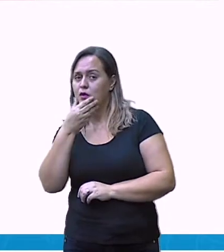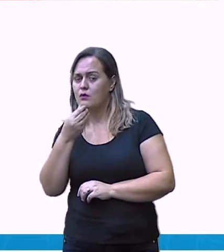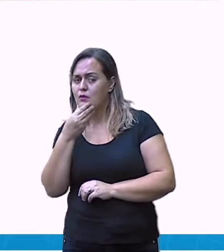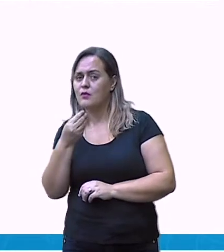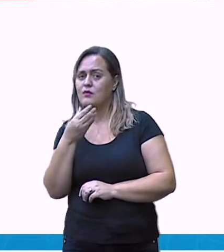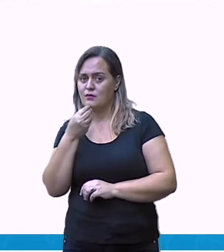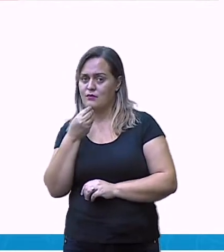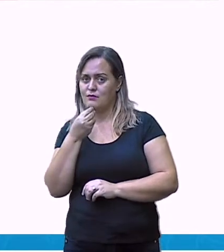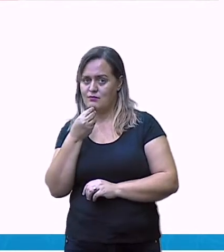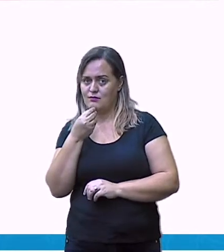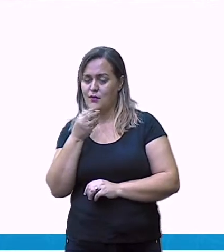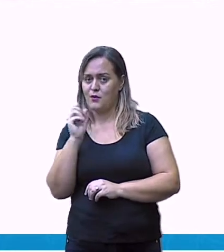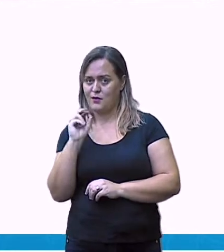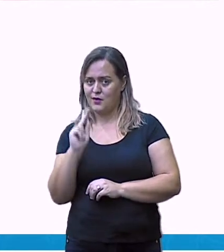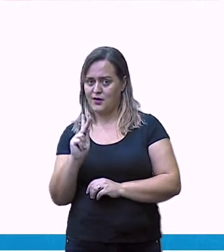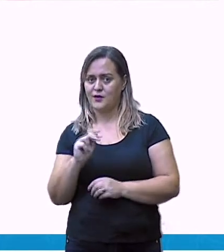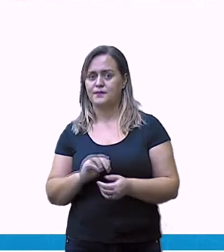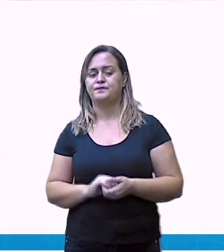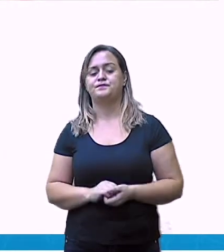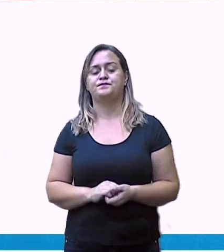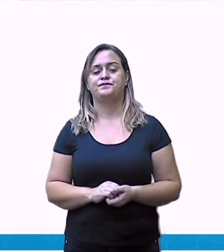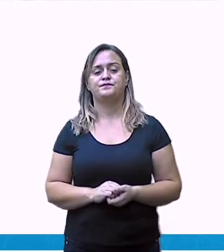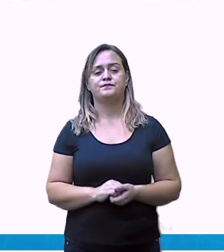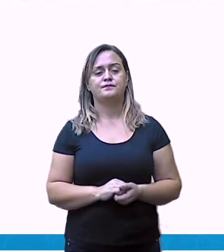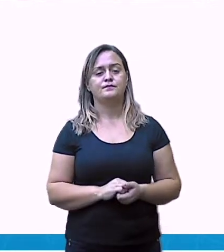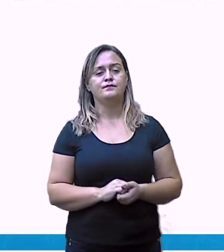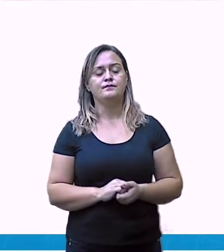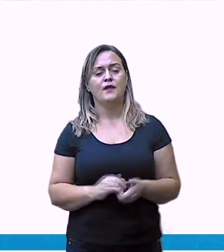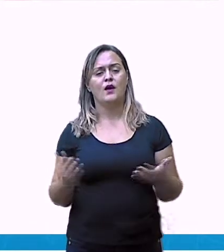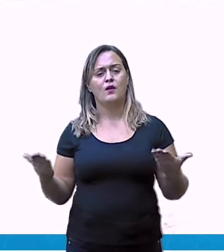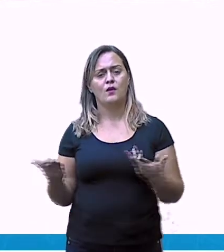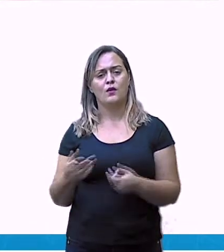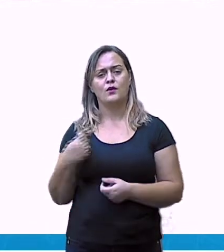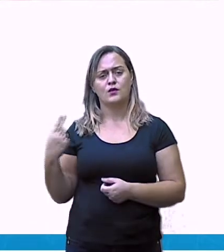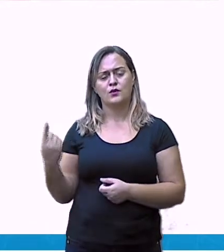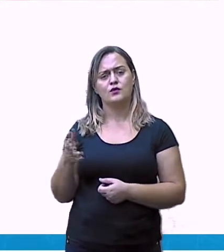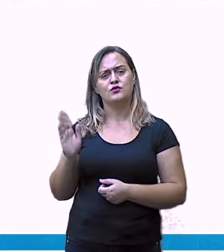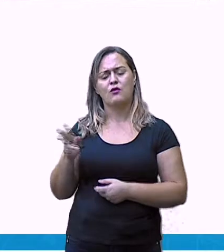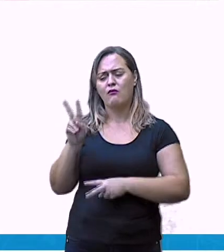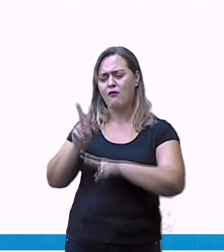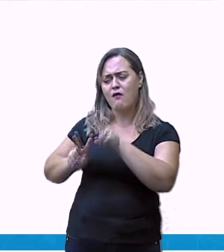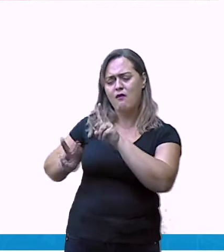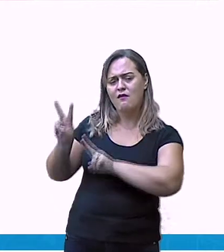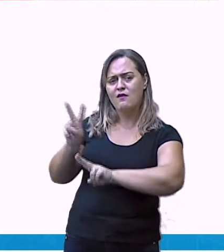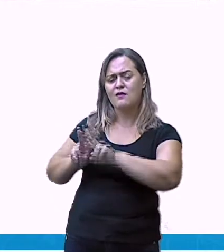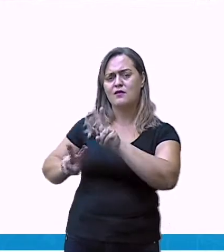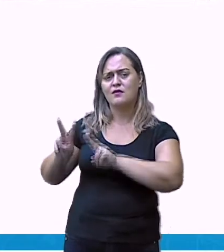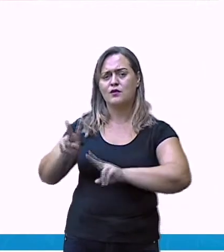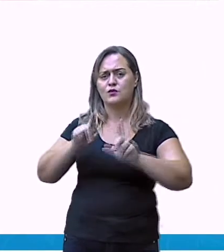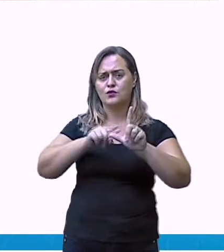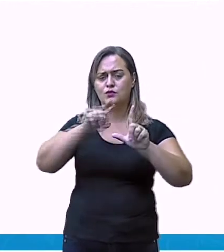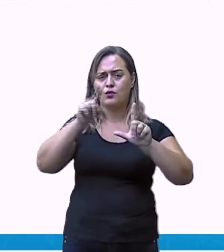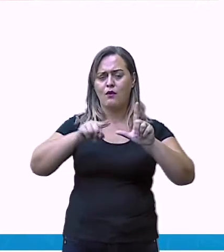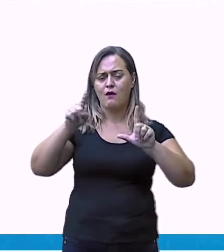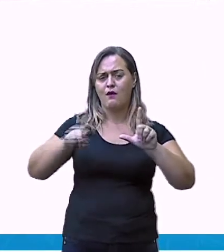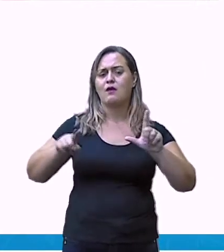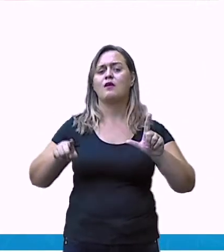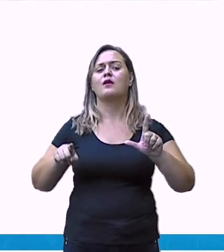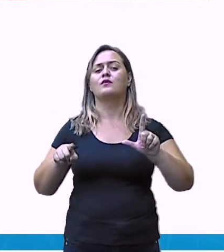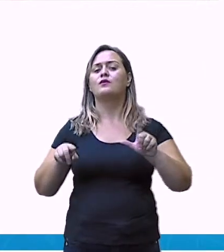Então, vamos lá. Agora, depois de já termos analisado esse gráfico, feito a leitura, nós vamos fazer a questão 1.